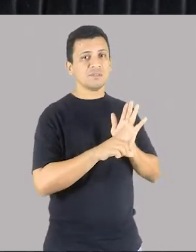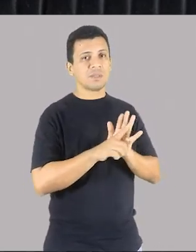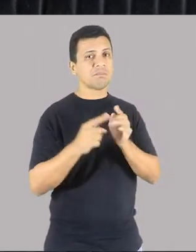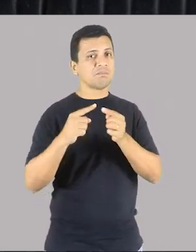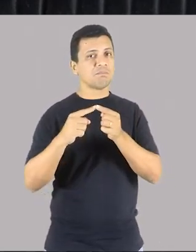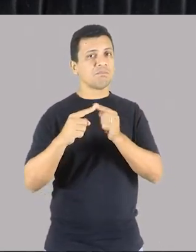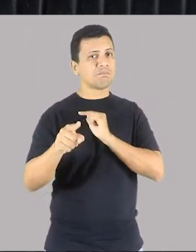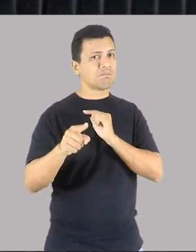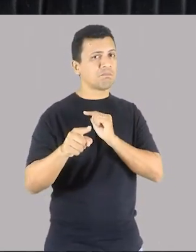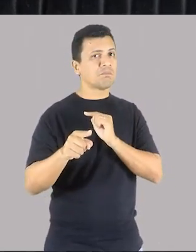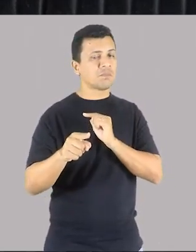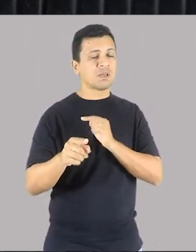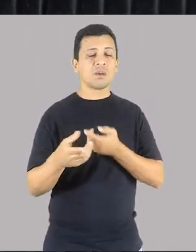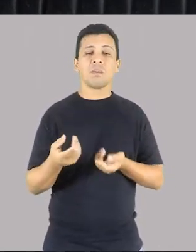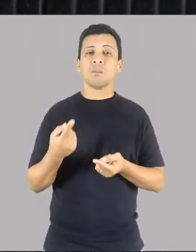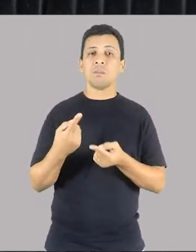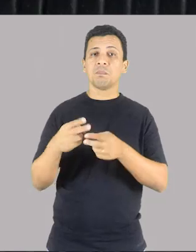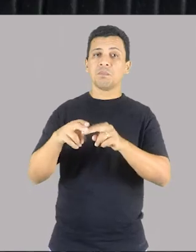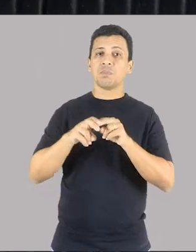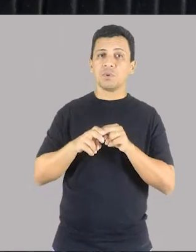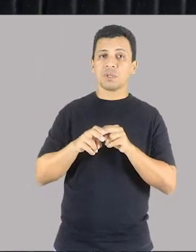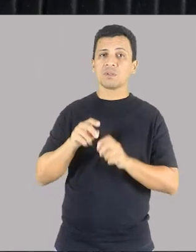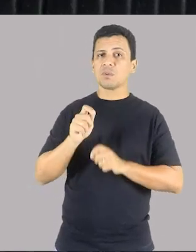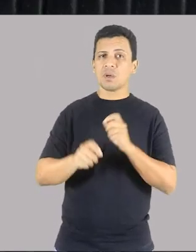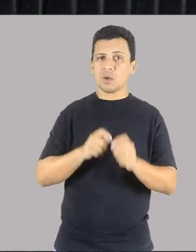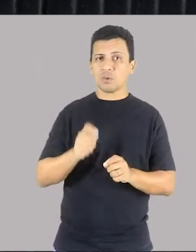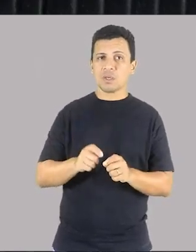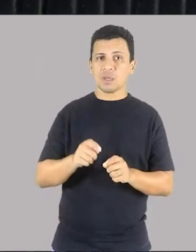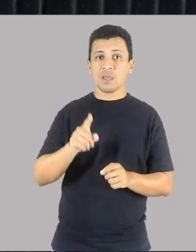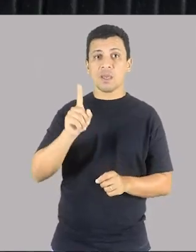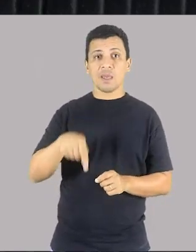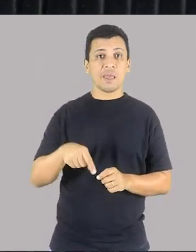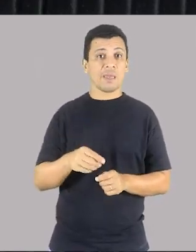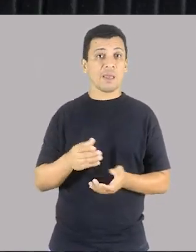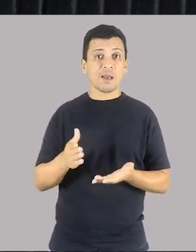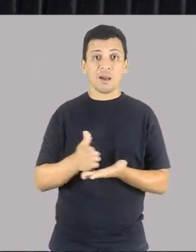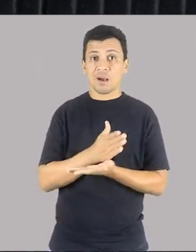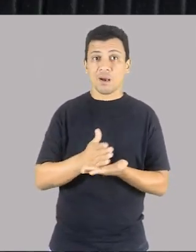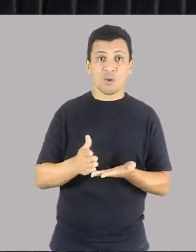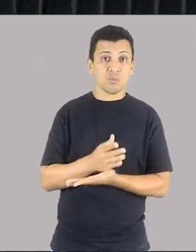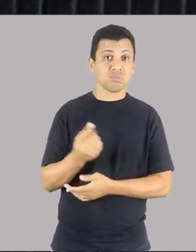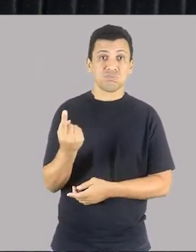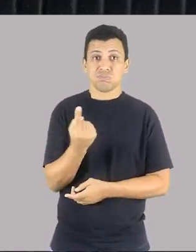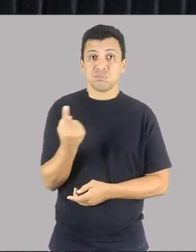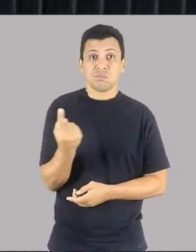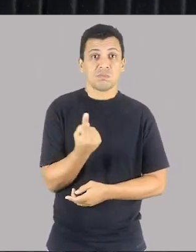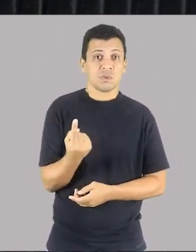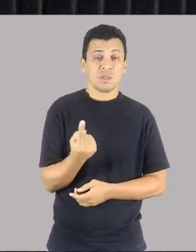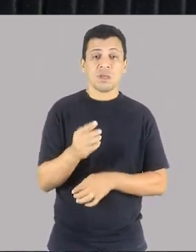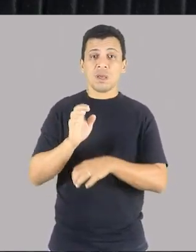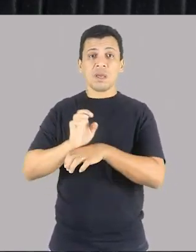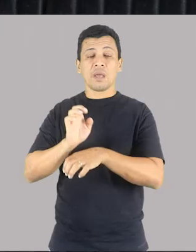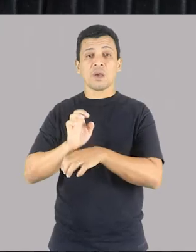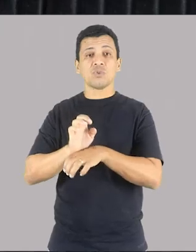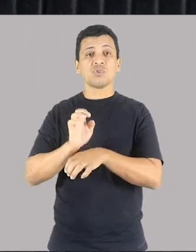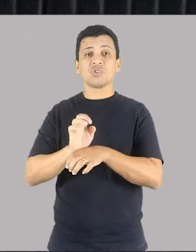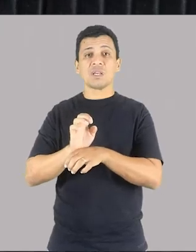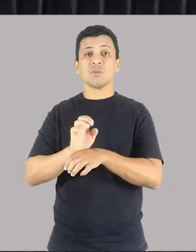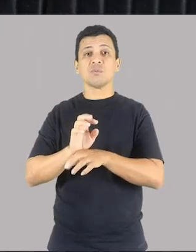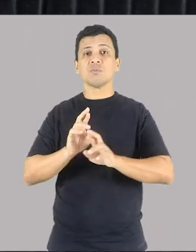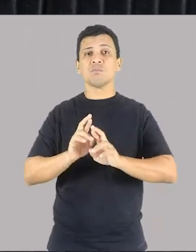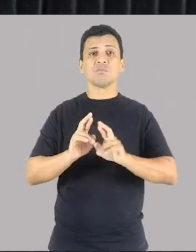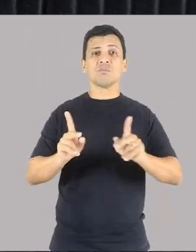reunião e sigilo de comunicação, certo? Por haver aí uma suspensão de direitos fundamentais, nós podemos ver que é uma exceção à